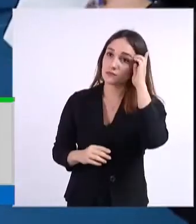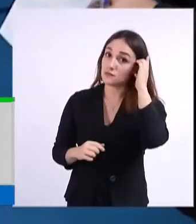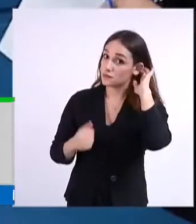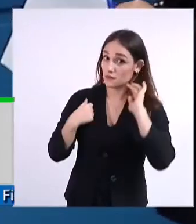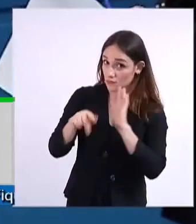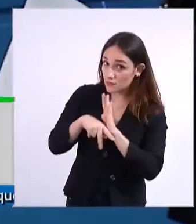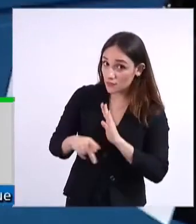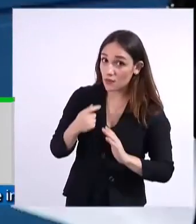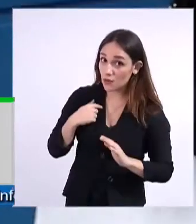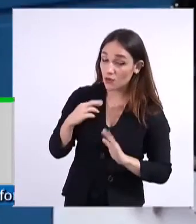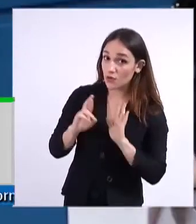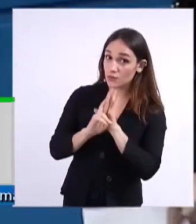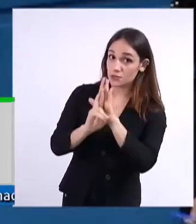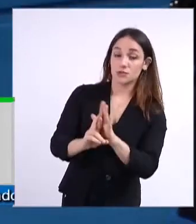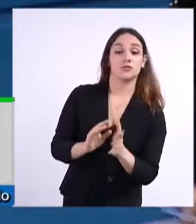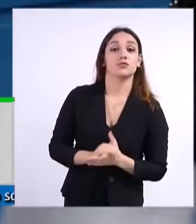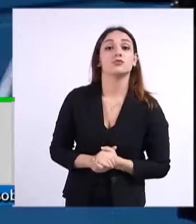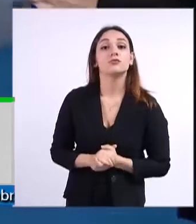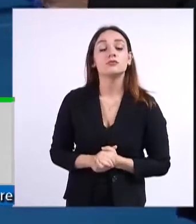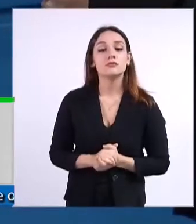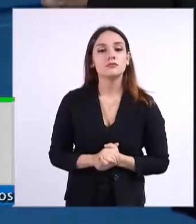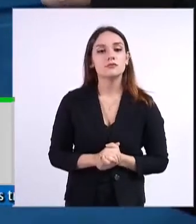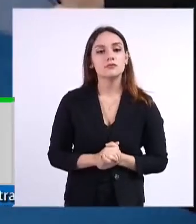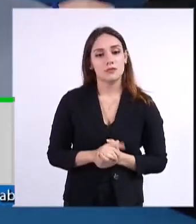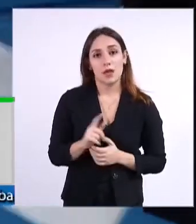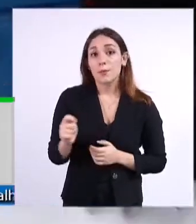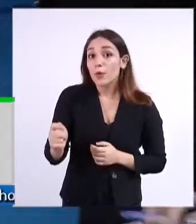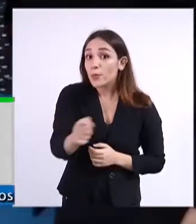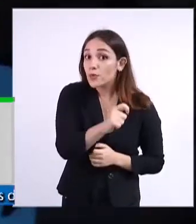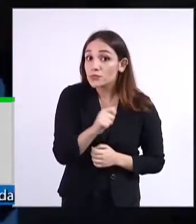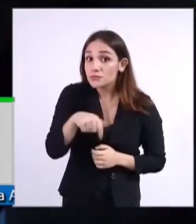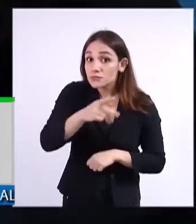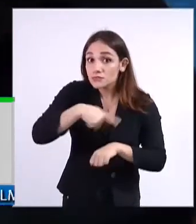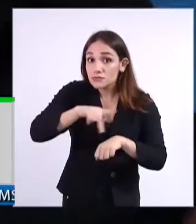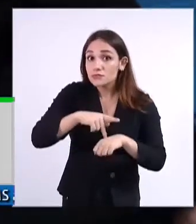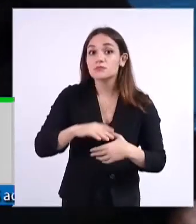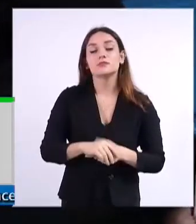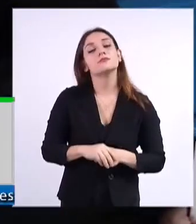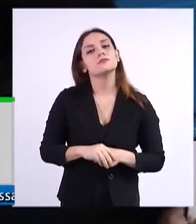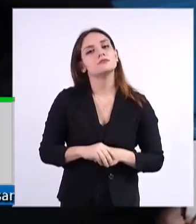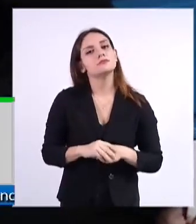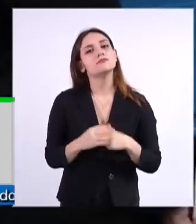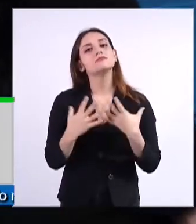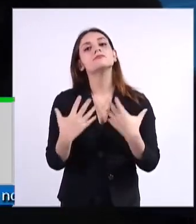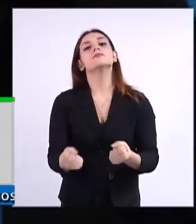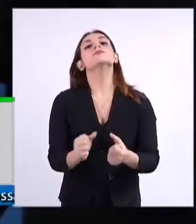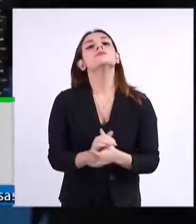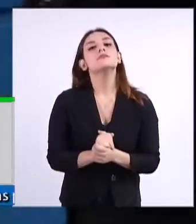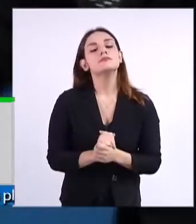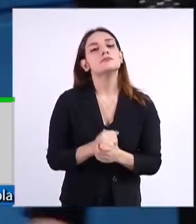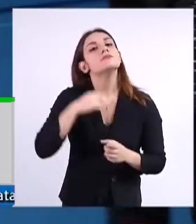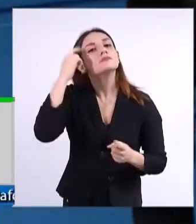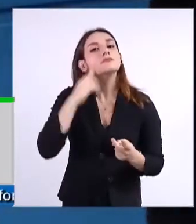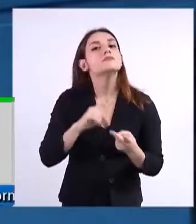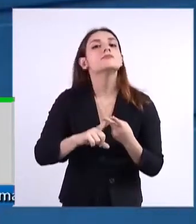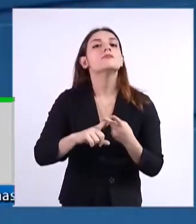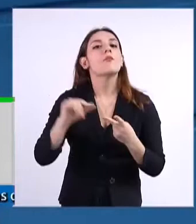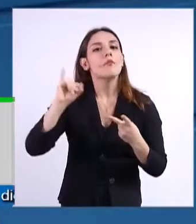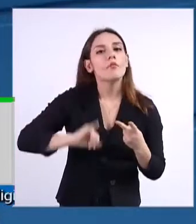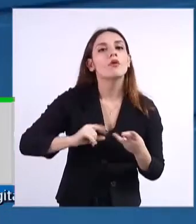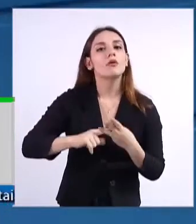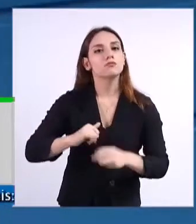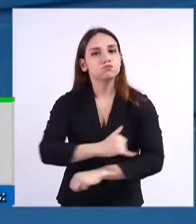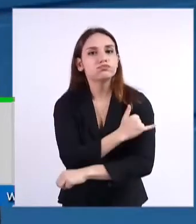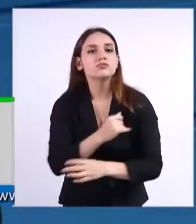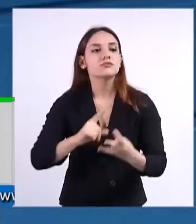pertenço e represento, que é uma das poucas instituições no país que aceitam negros, magros,